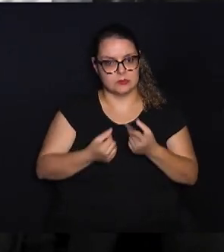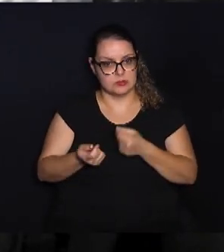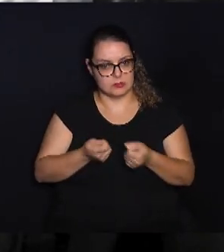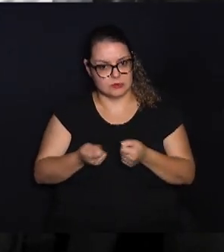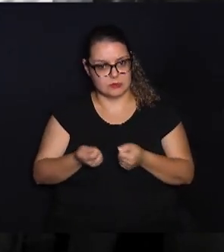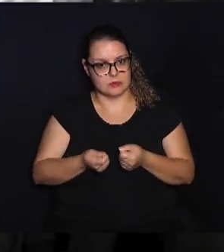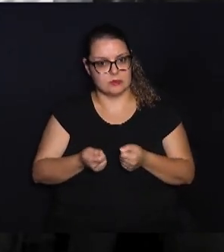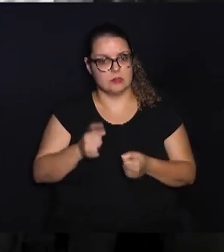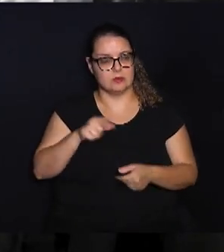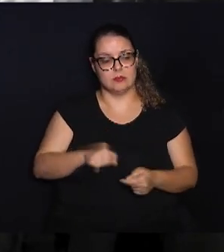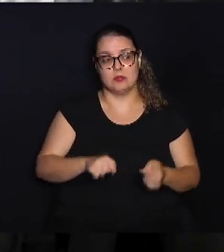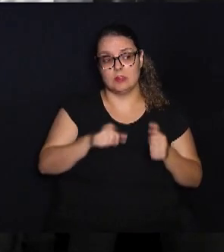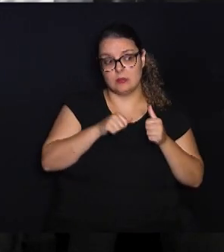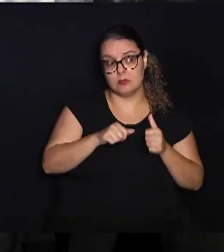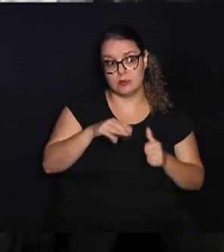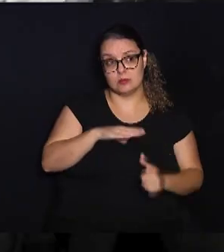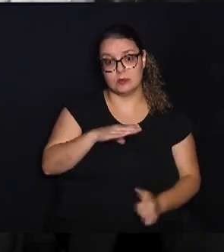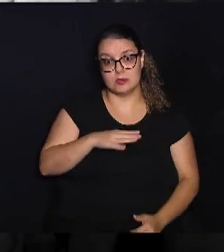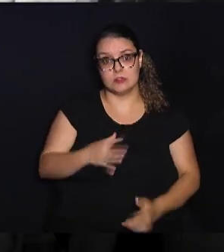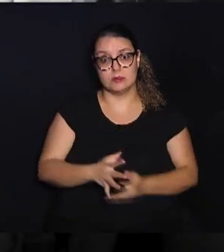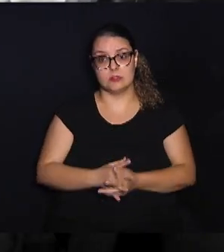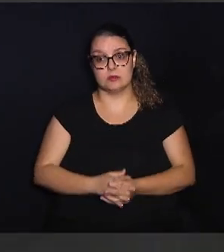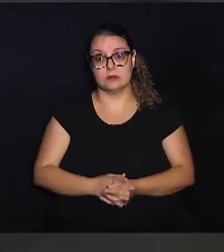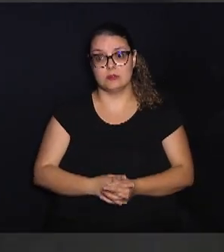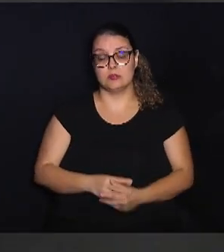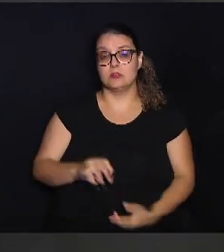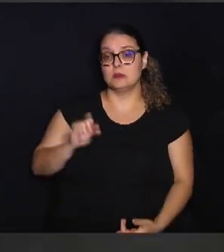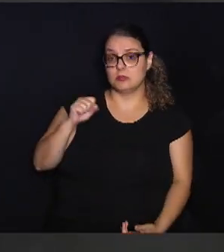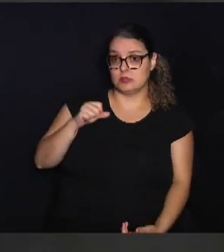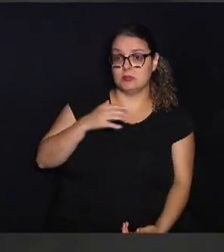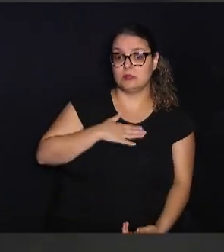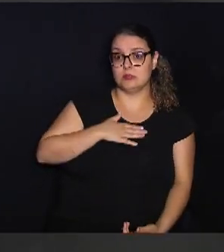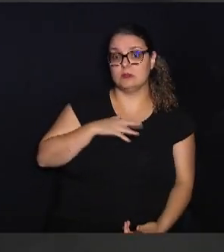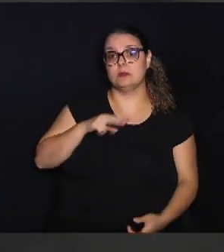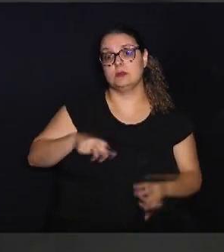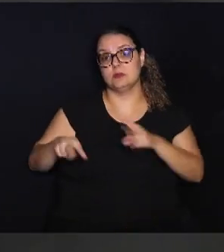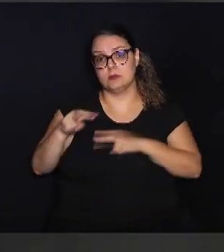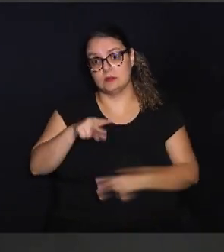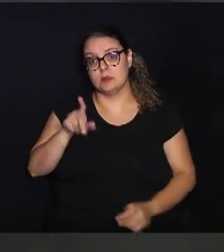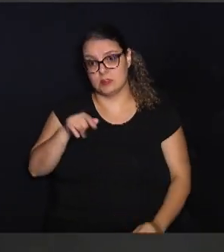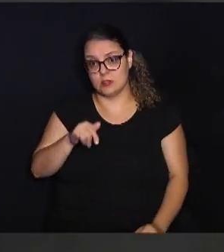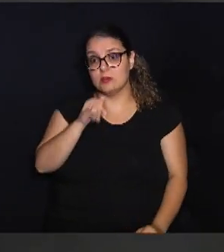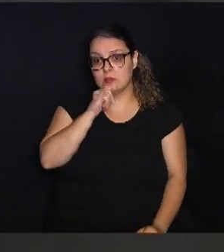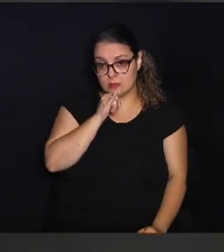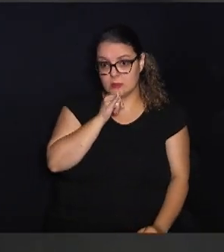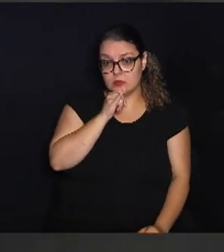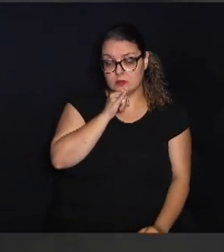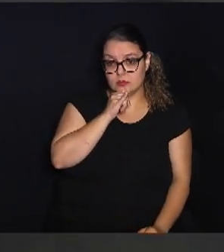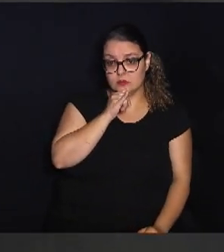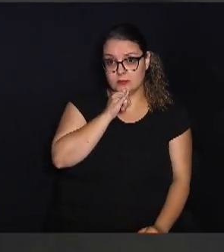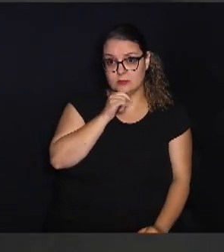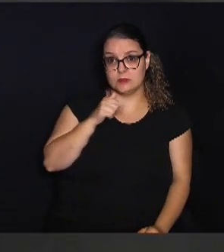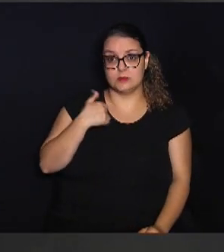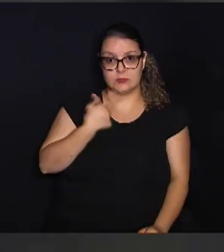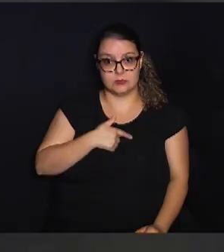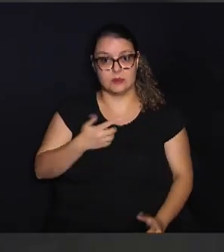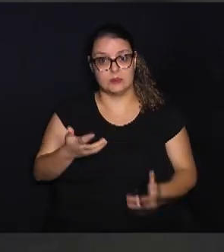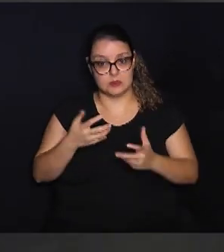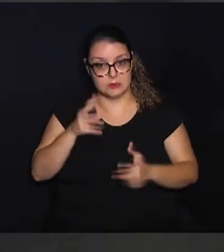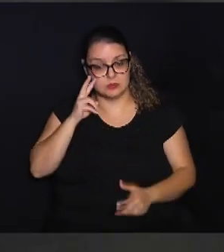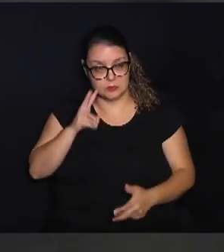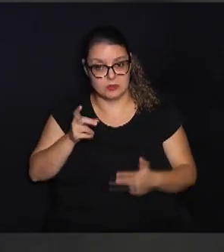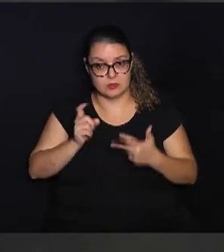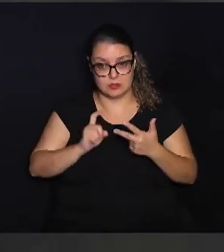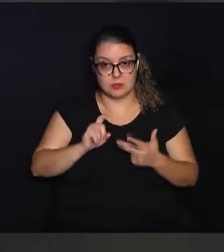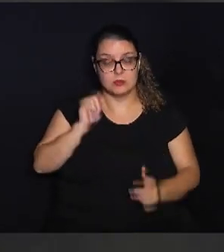foi benéfica para o município? Sim, na minha visão é um exemplo que a gente gostaria de ver no executivo,